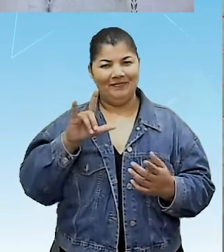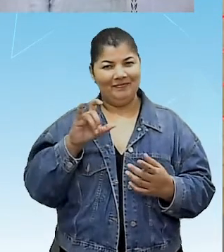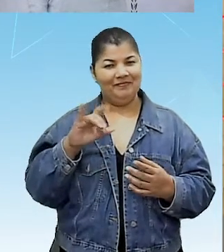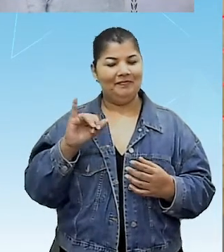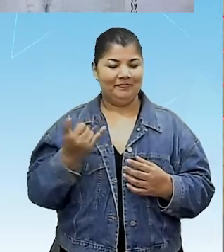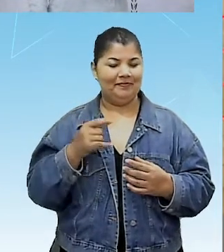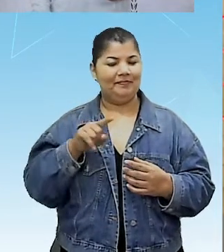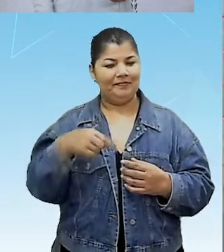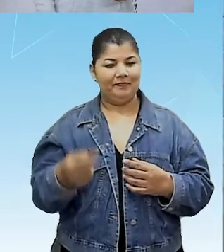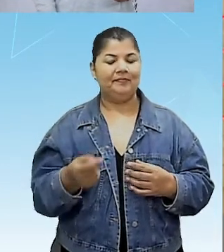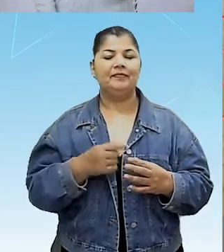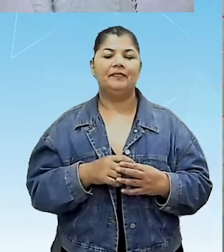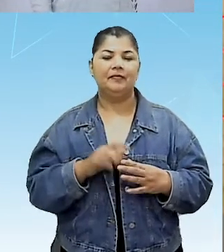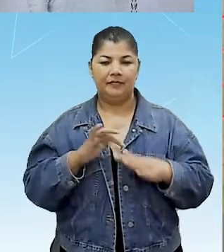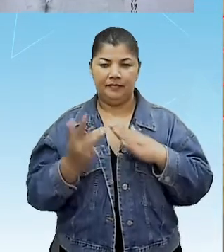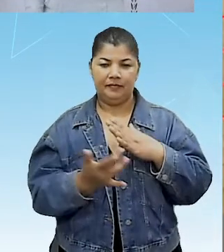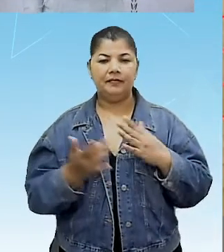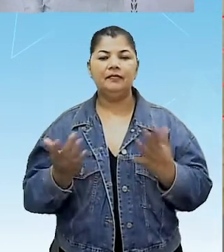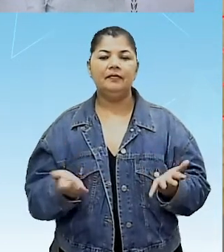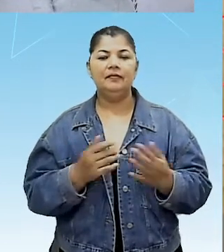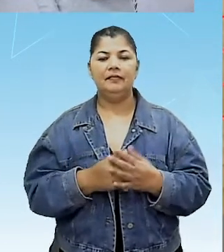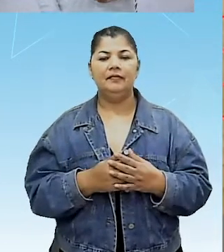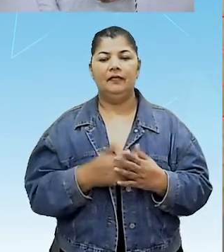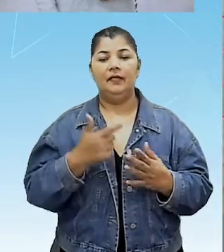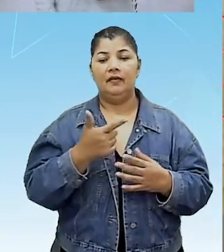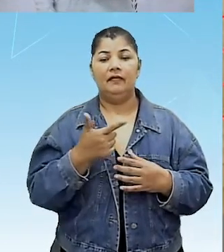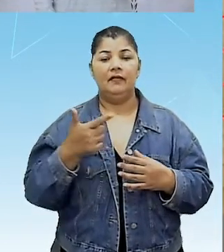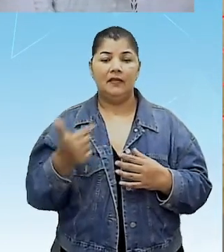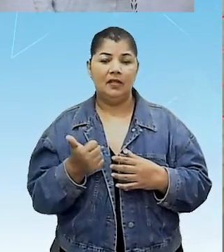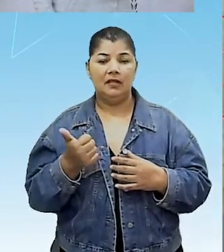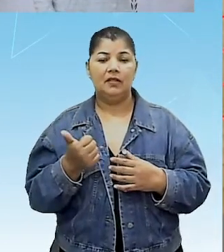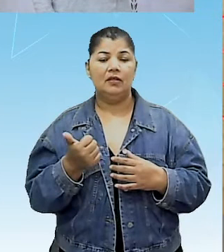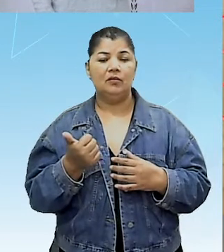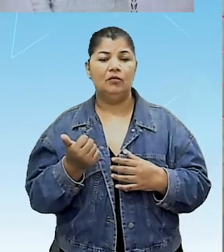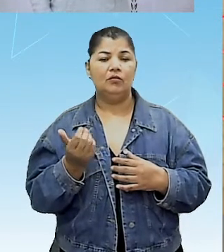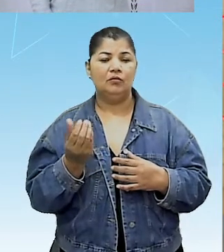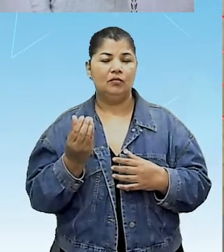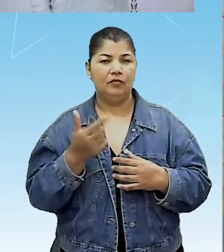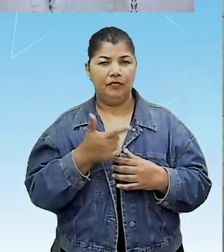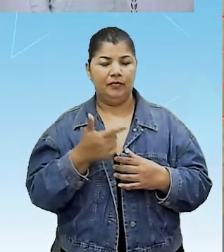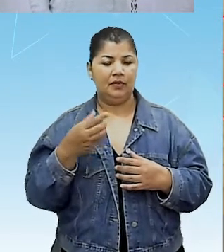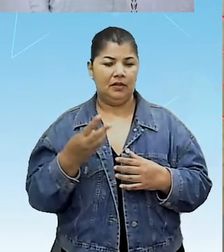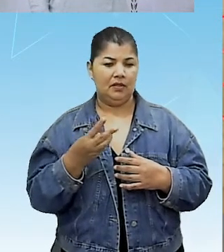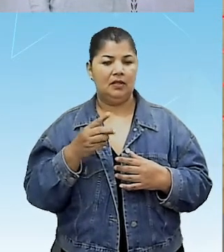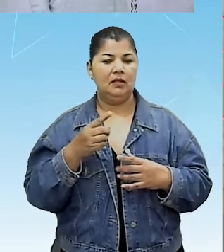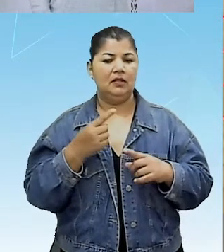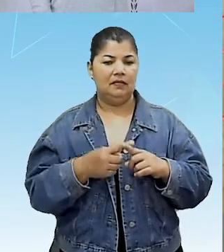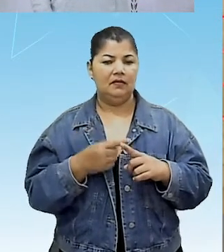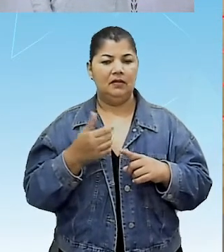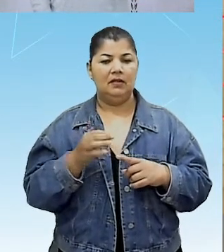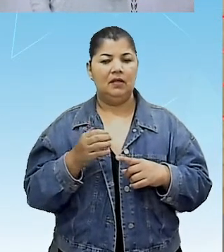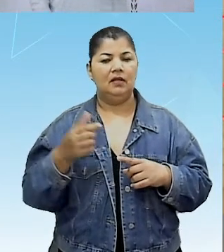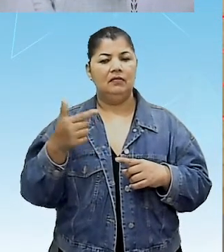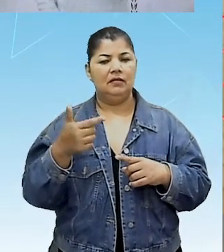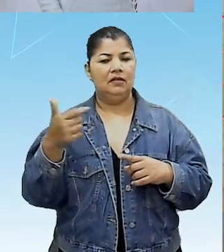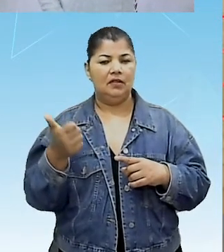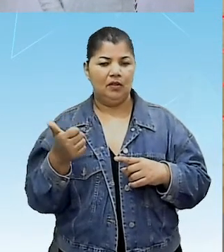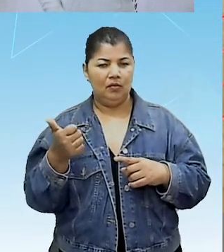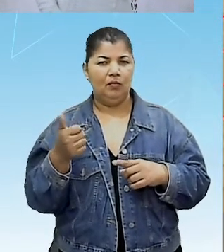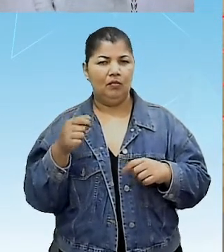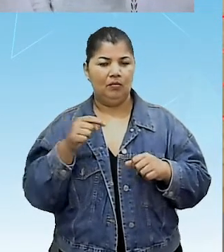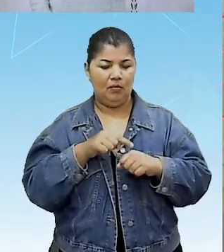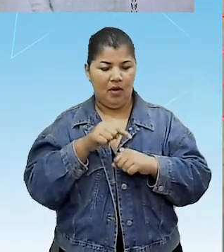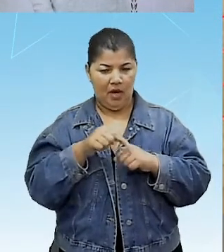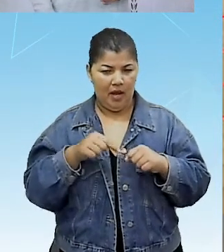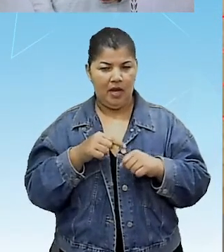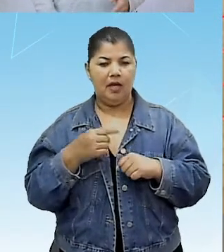zeros. Então, eu vou adicionar mais 1, porque vai ser 23 vezes 10 elevado a 21, perdão, é